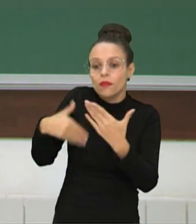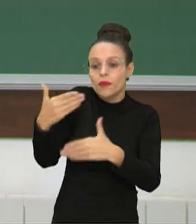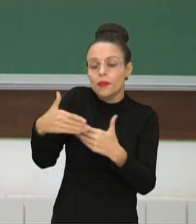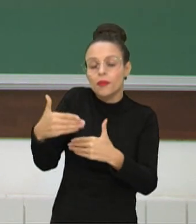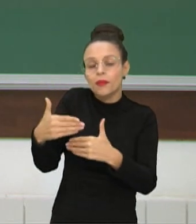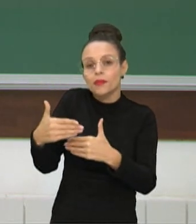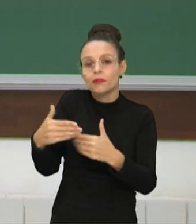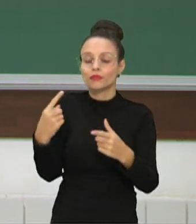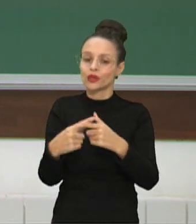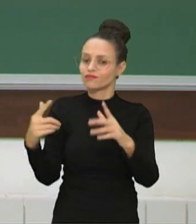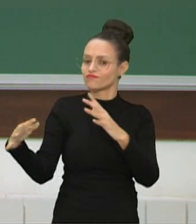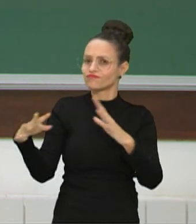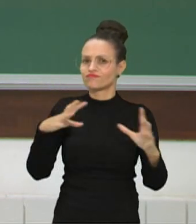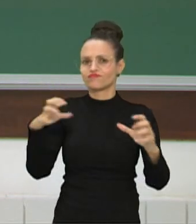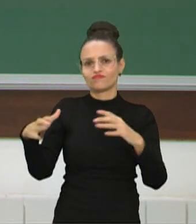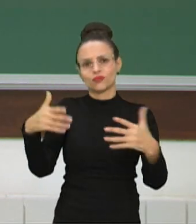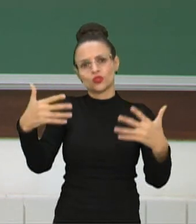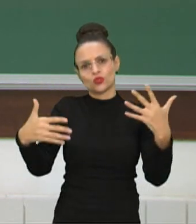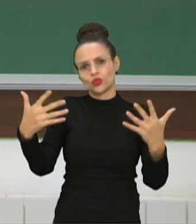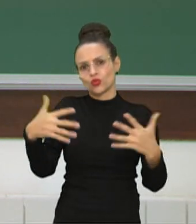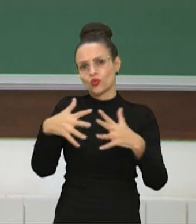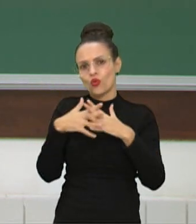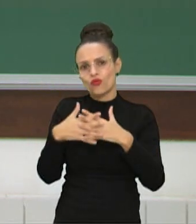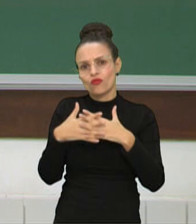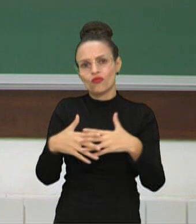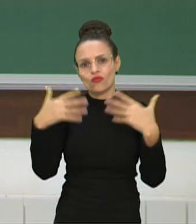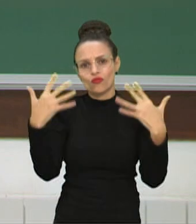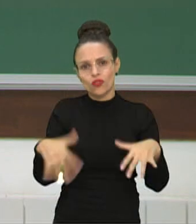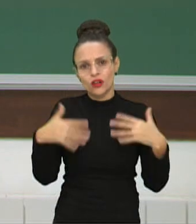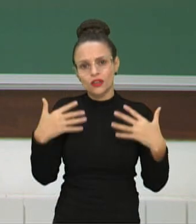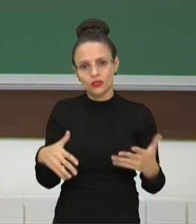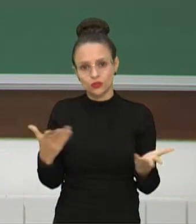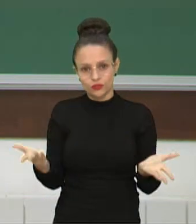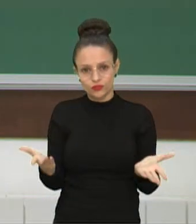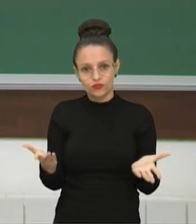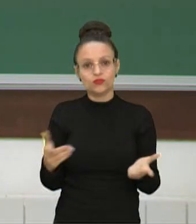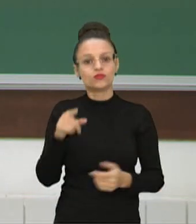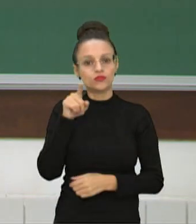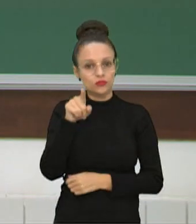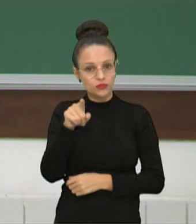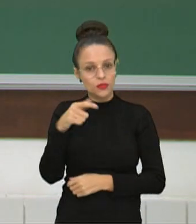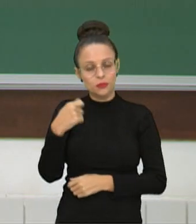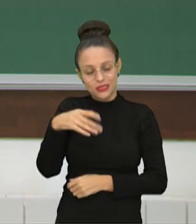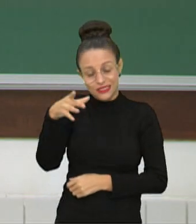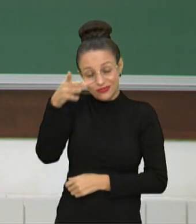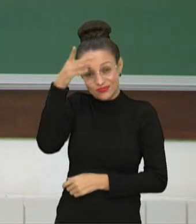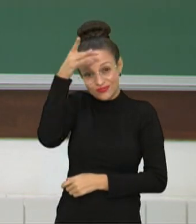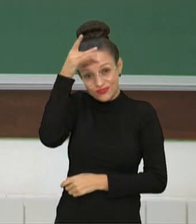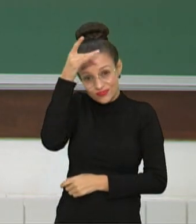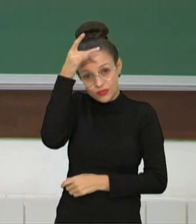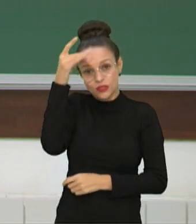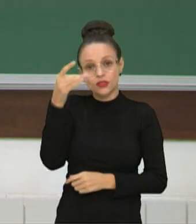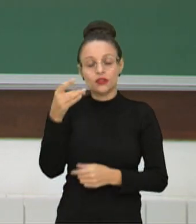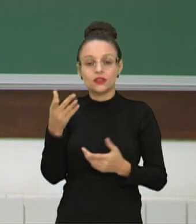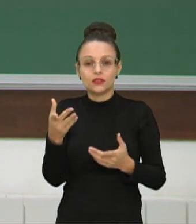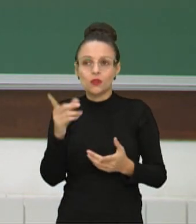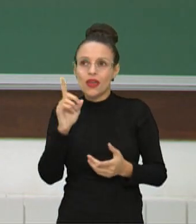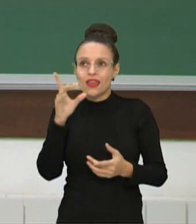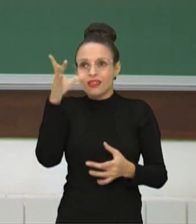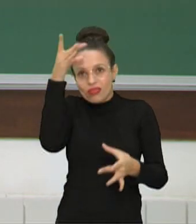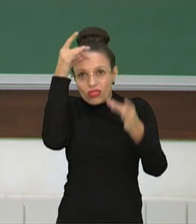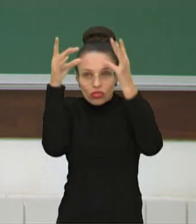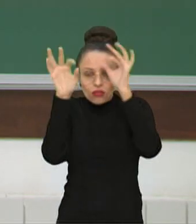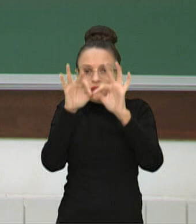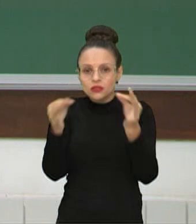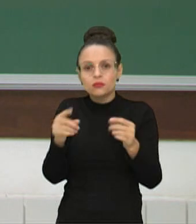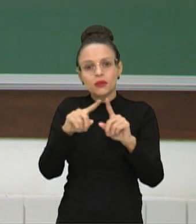dos conflitos que a região tinha. Não deixe de memorizar, não como uma decoreba